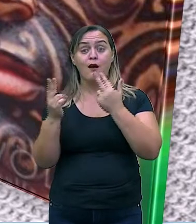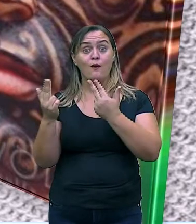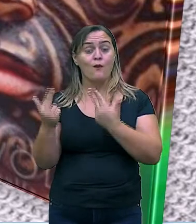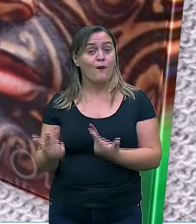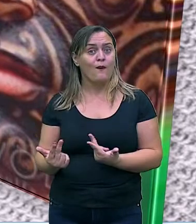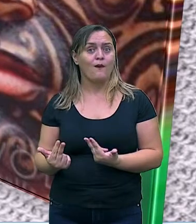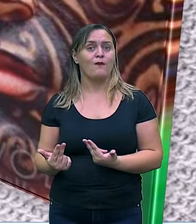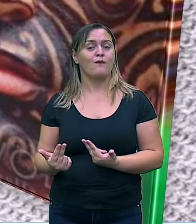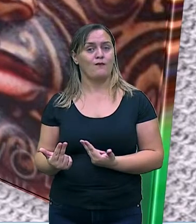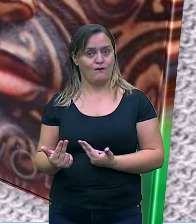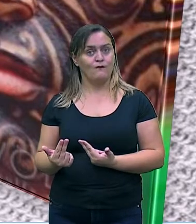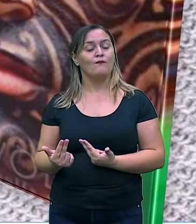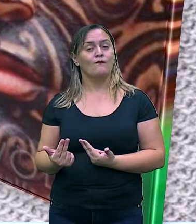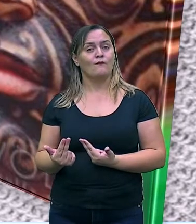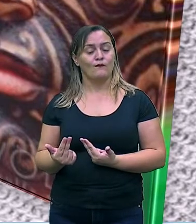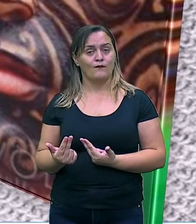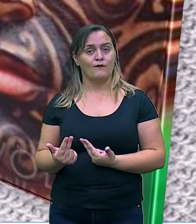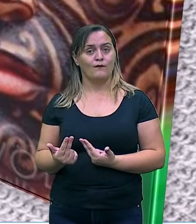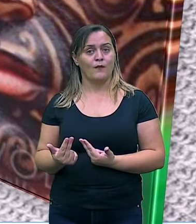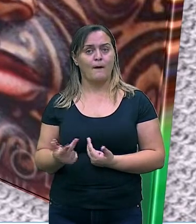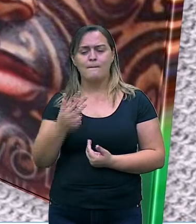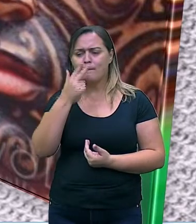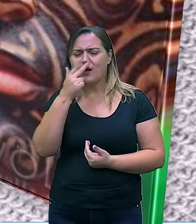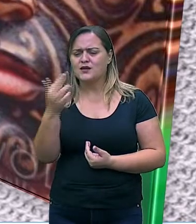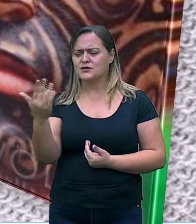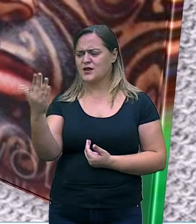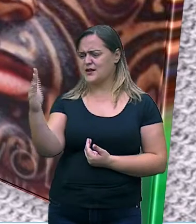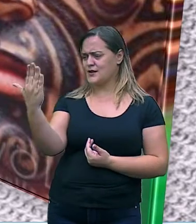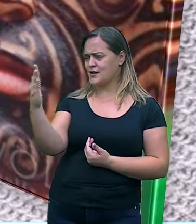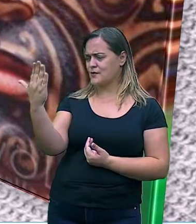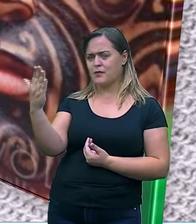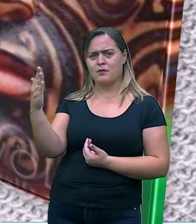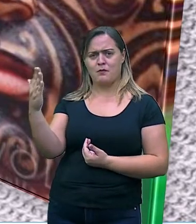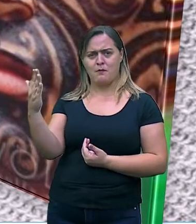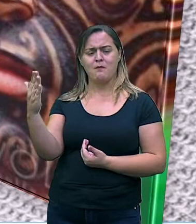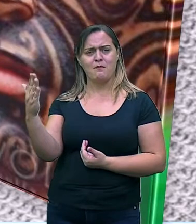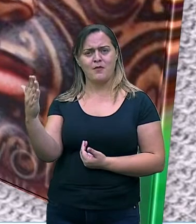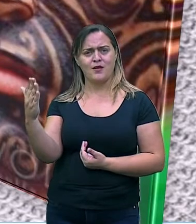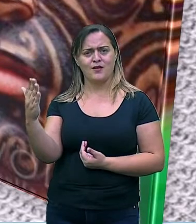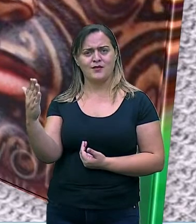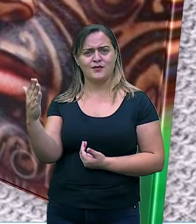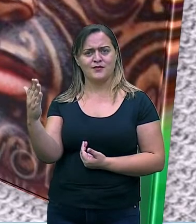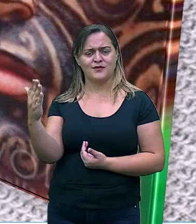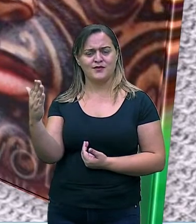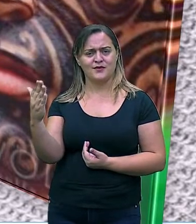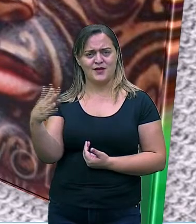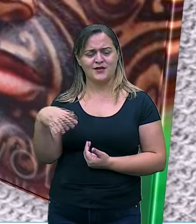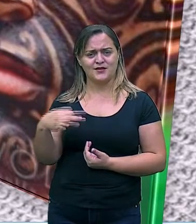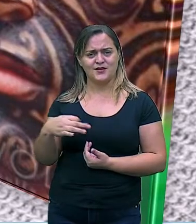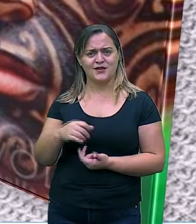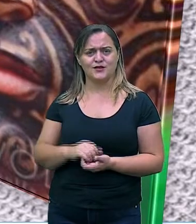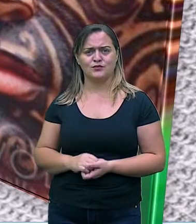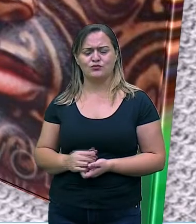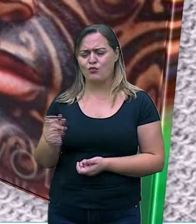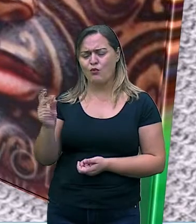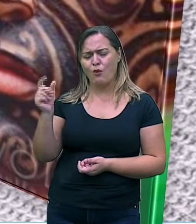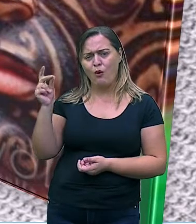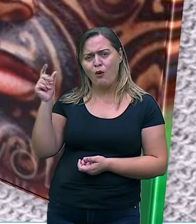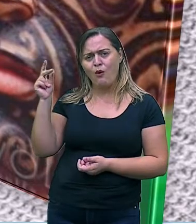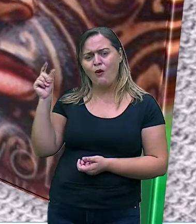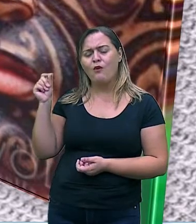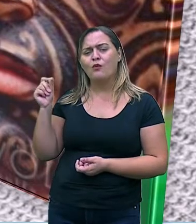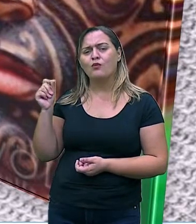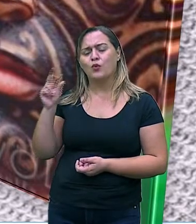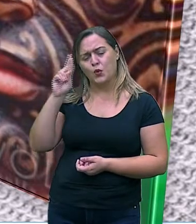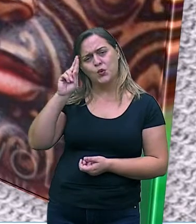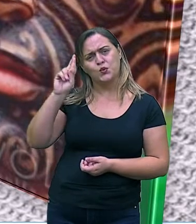mas invertido, como se fosse refletido em um espelho. Os antigos chefes maori, da tribo, eles tinham o rosto